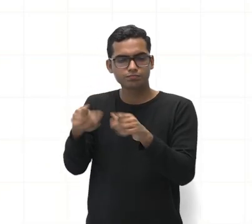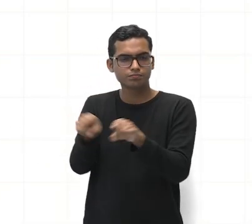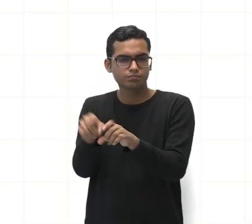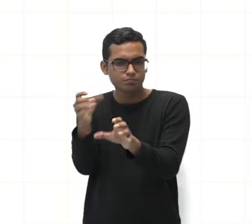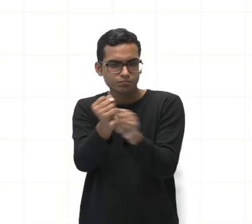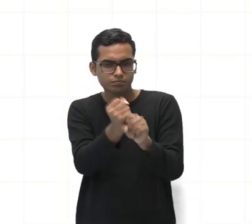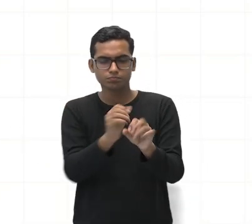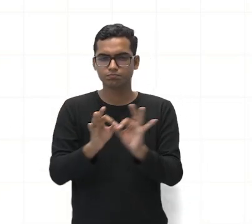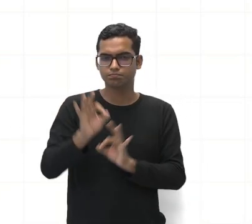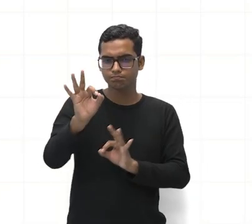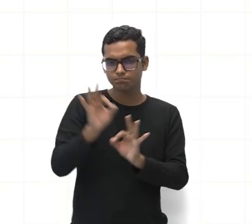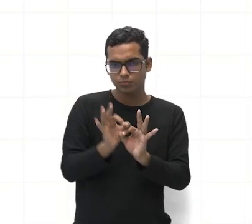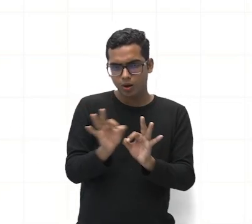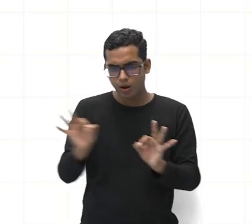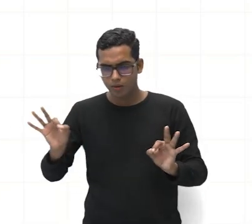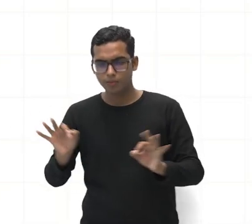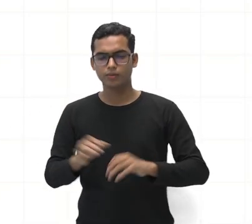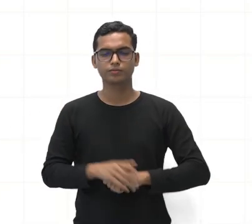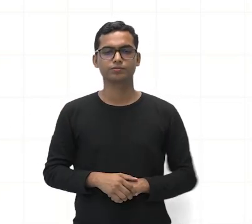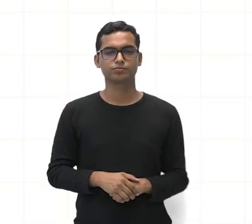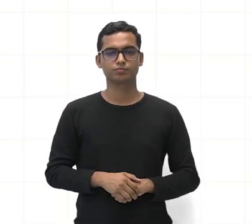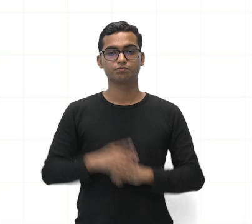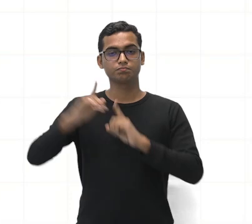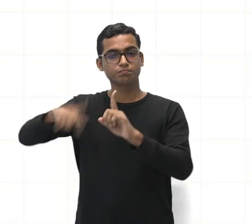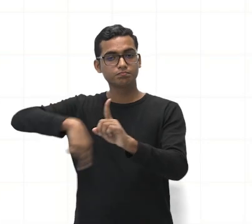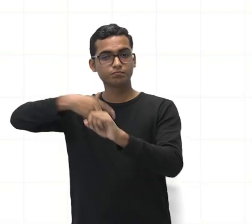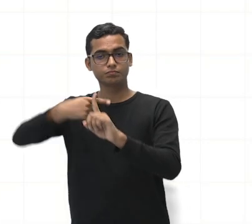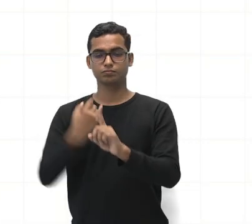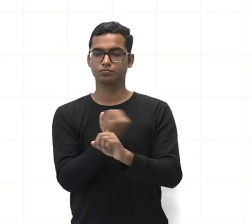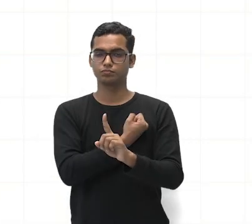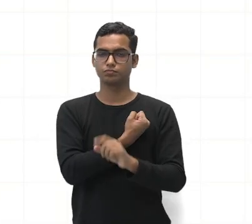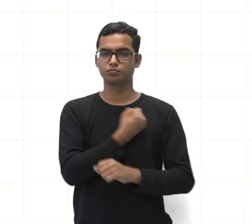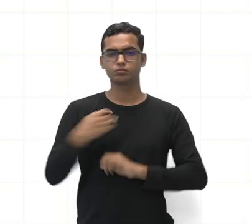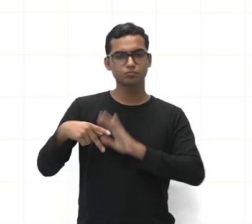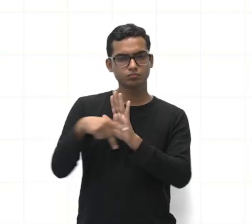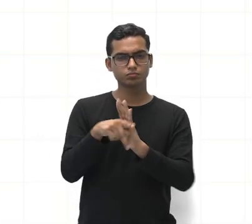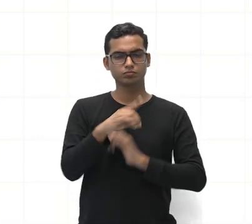só, desvendando a adição. A adição de números decimais